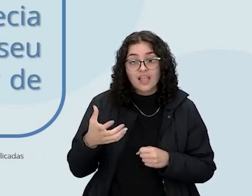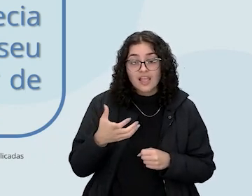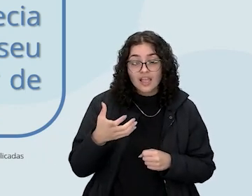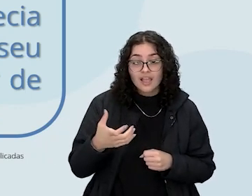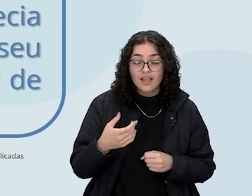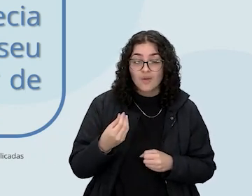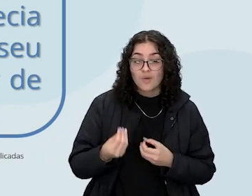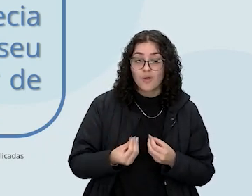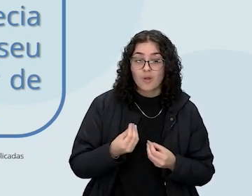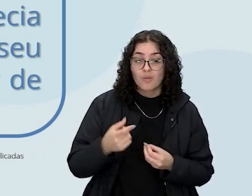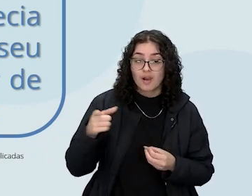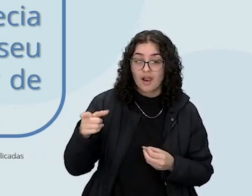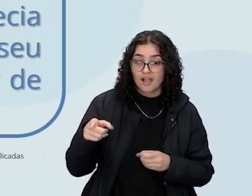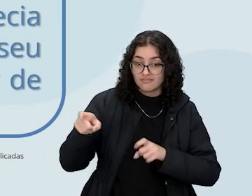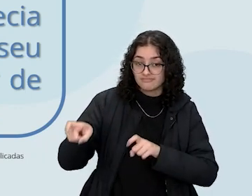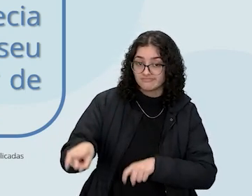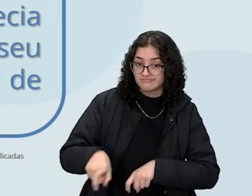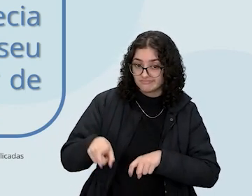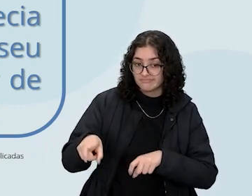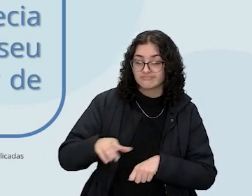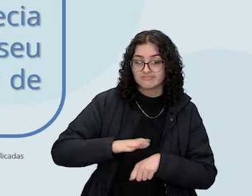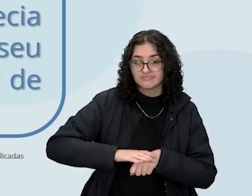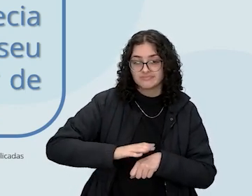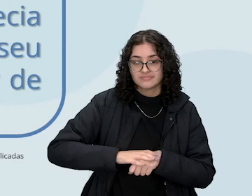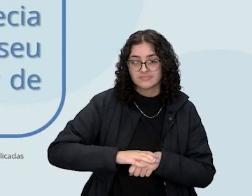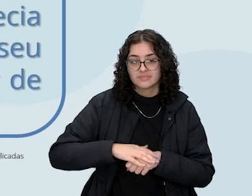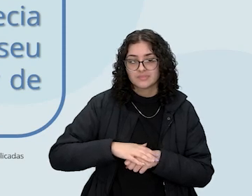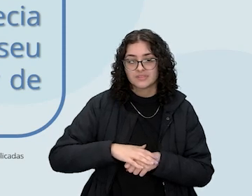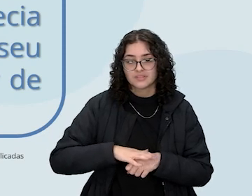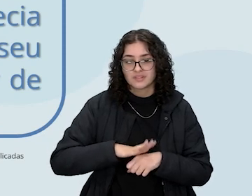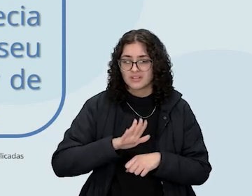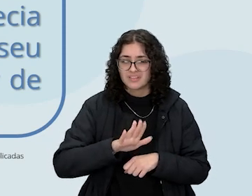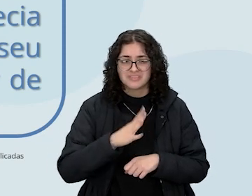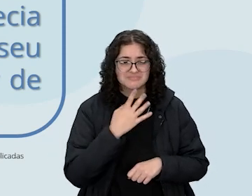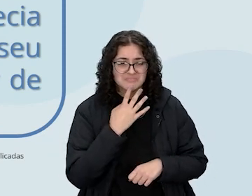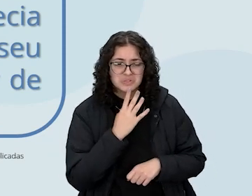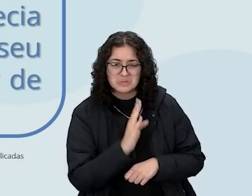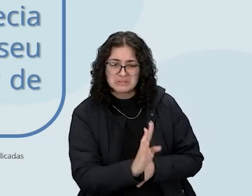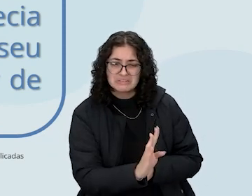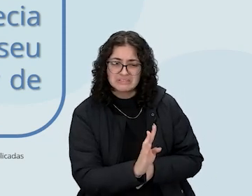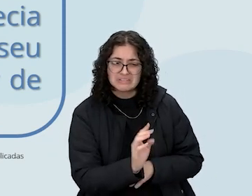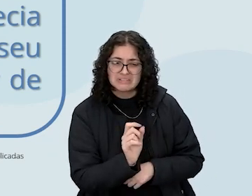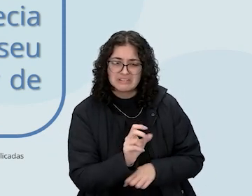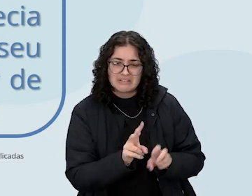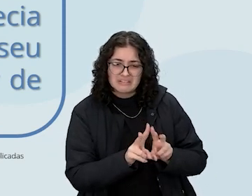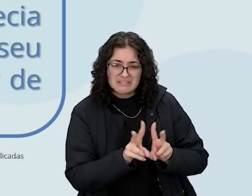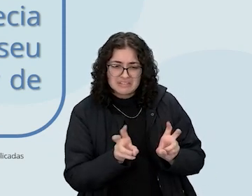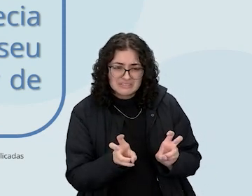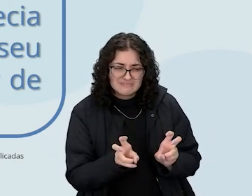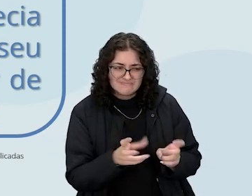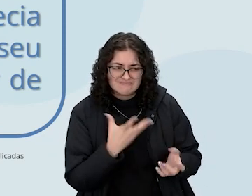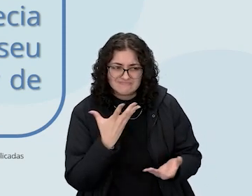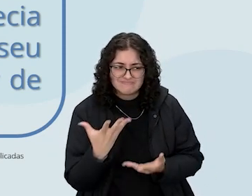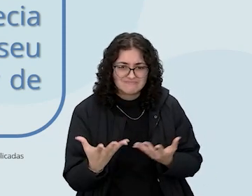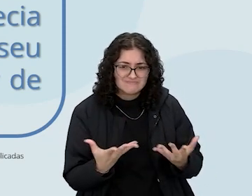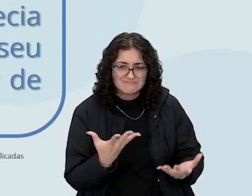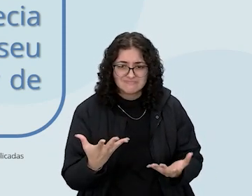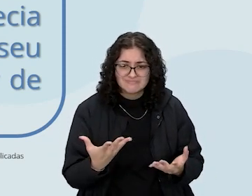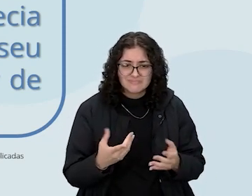seu sítio. Como não conhecia muito sobre o assunto,